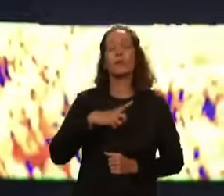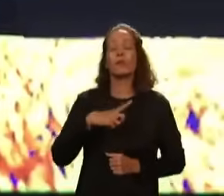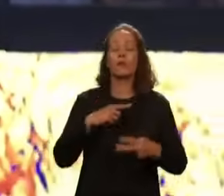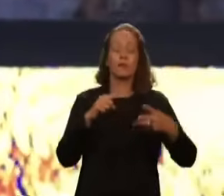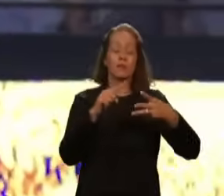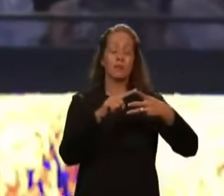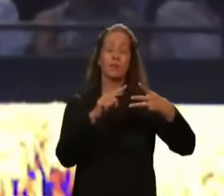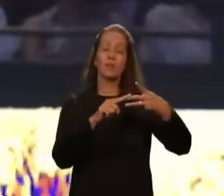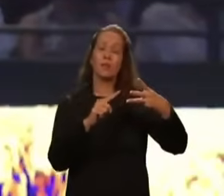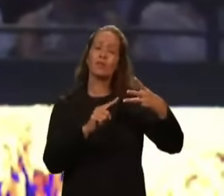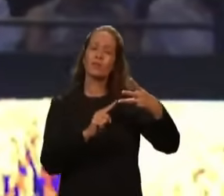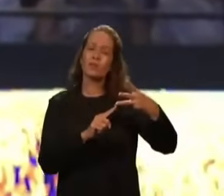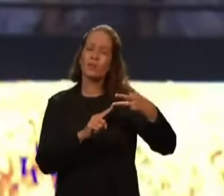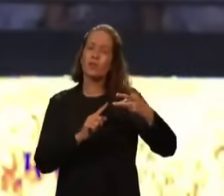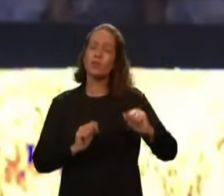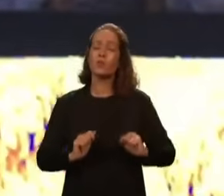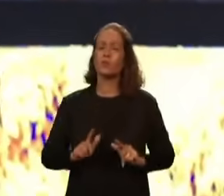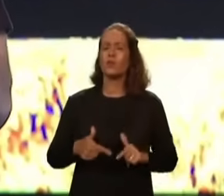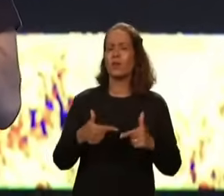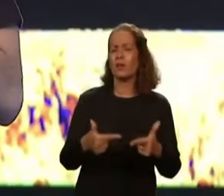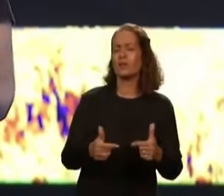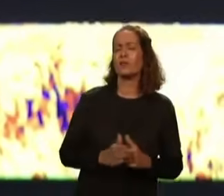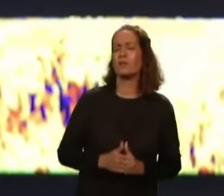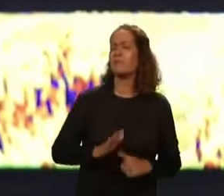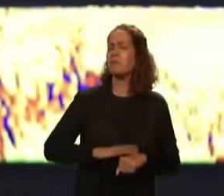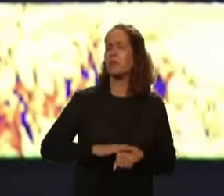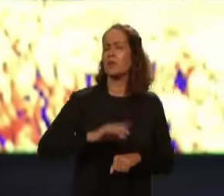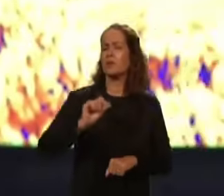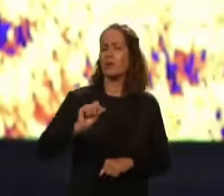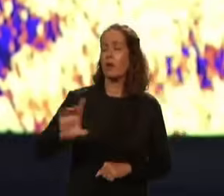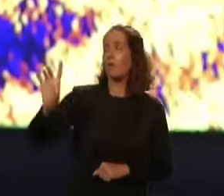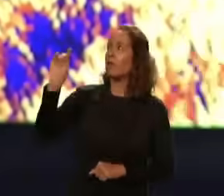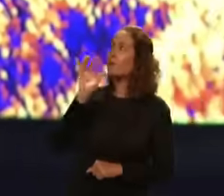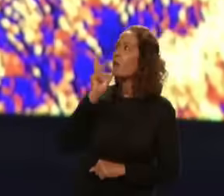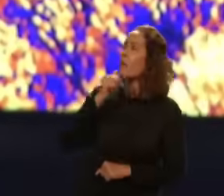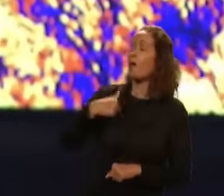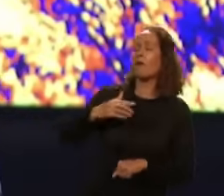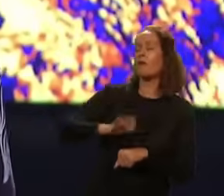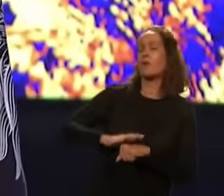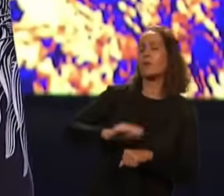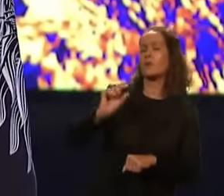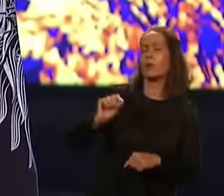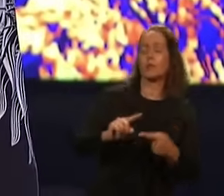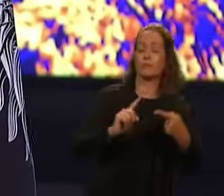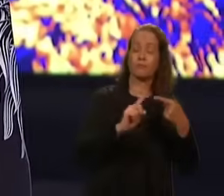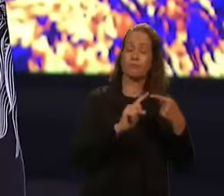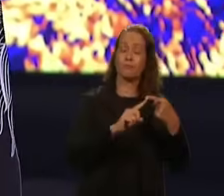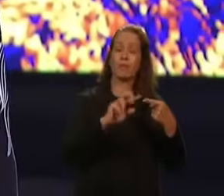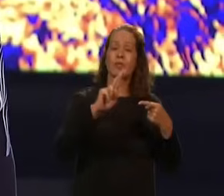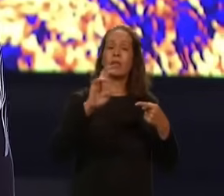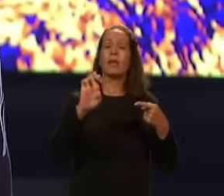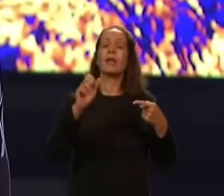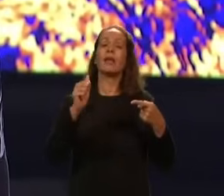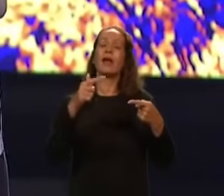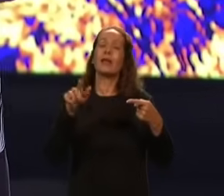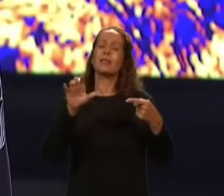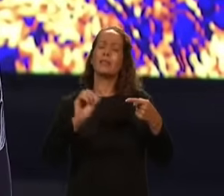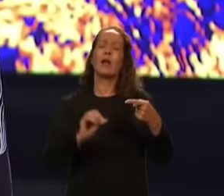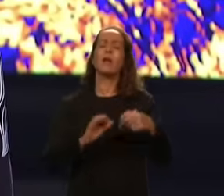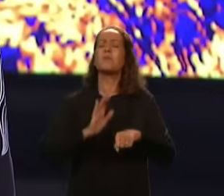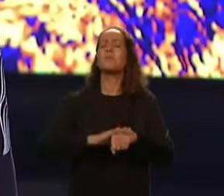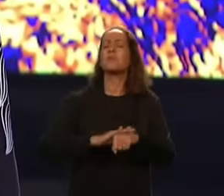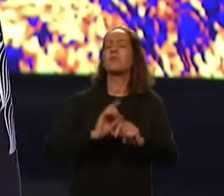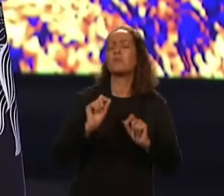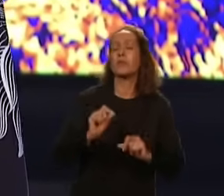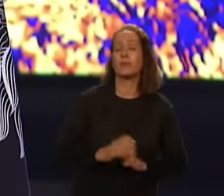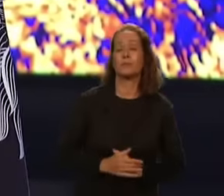de reações à demora de Deus. Primeiro, nós vemos a reação de Marta. Olha